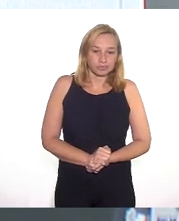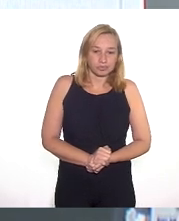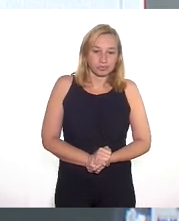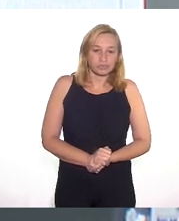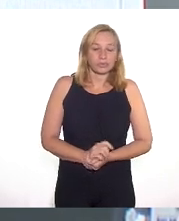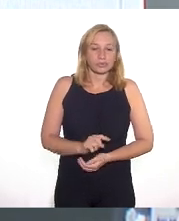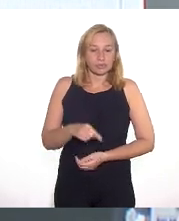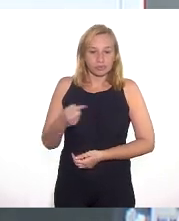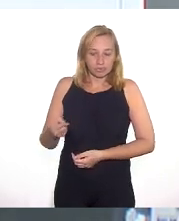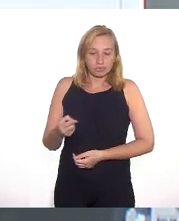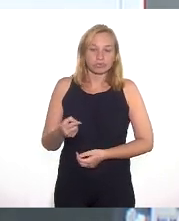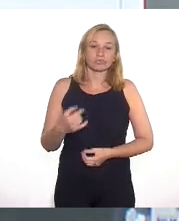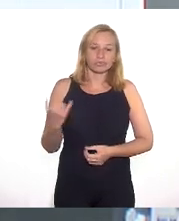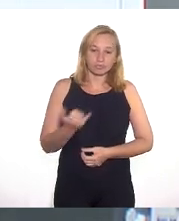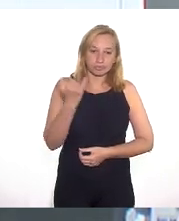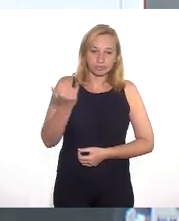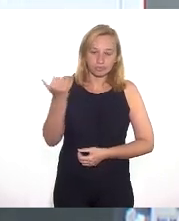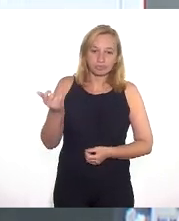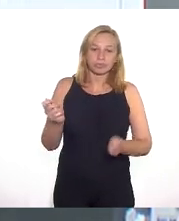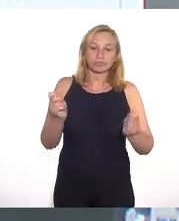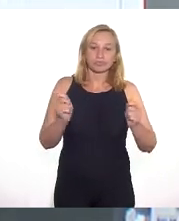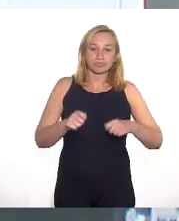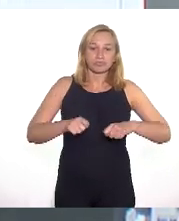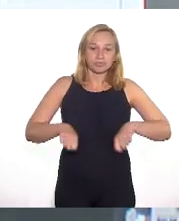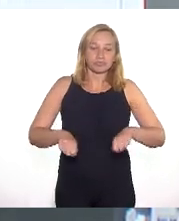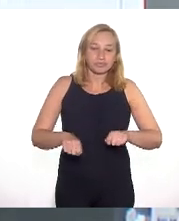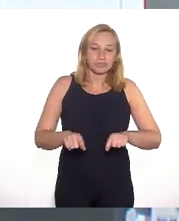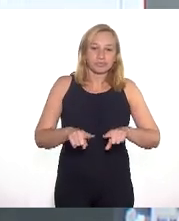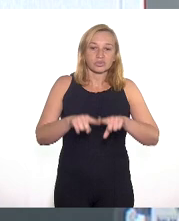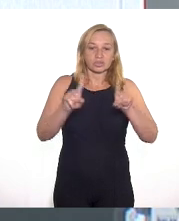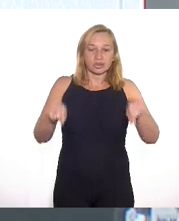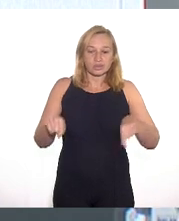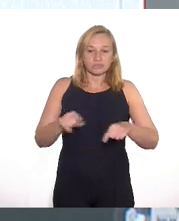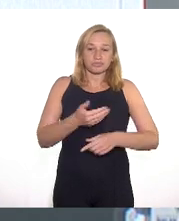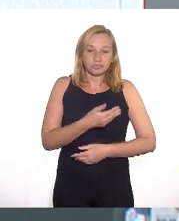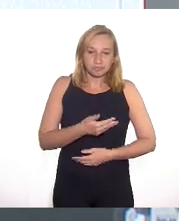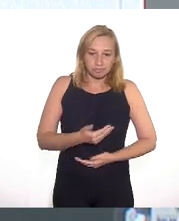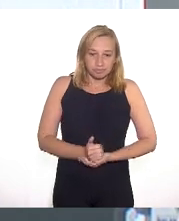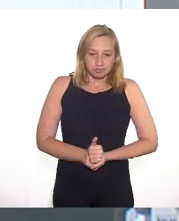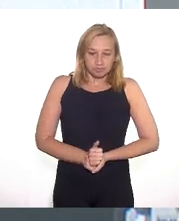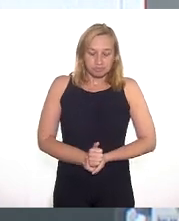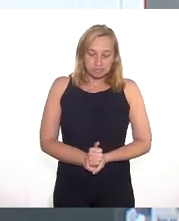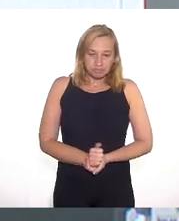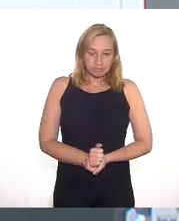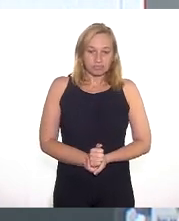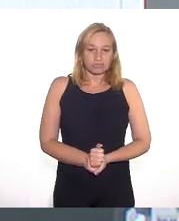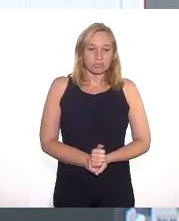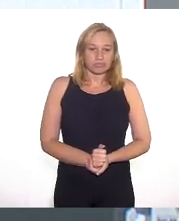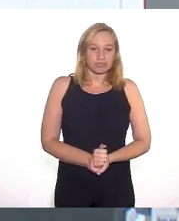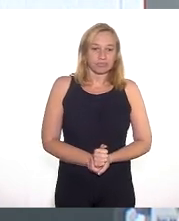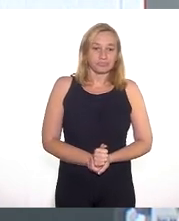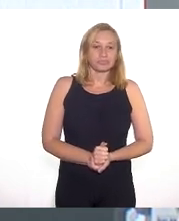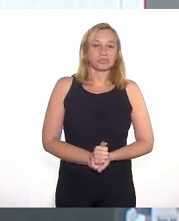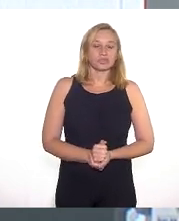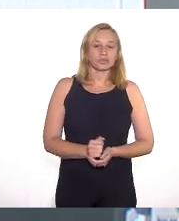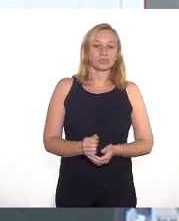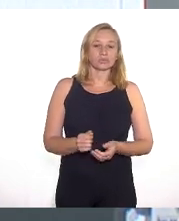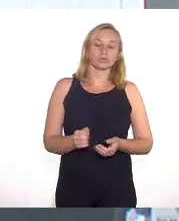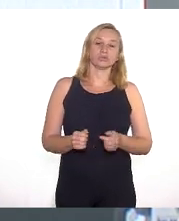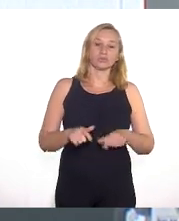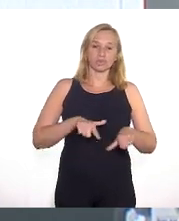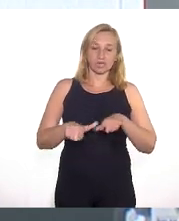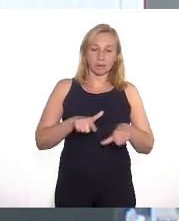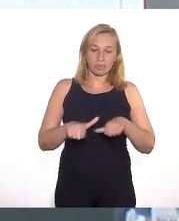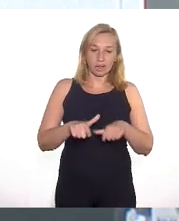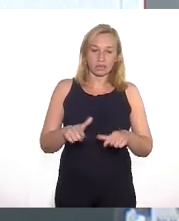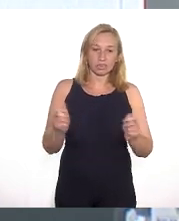Outra face muito bacana desse programa foi a capacitação dos servidores. Então, fizemos uma grande capacitação.